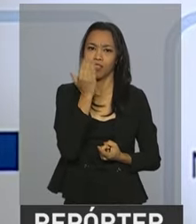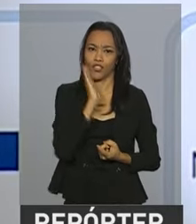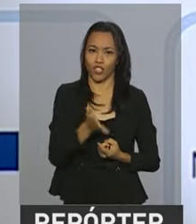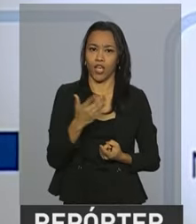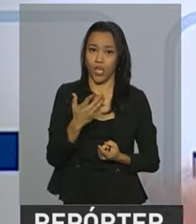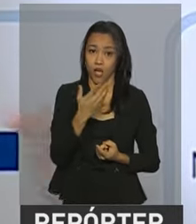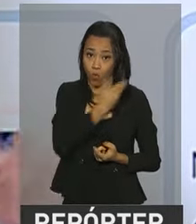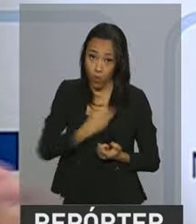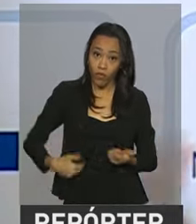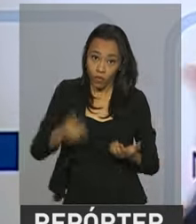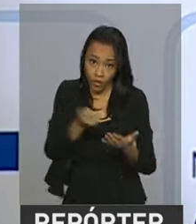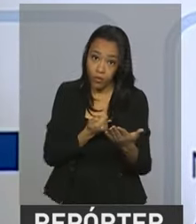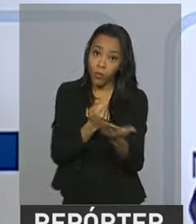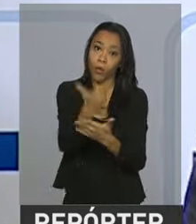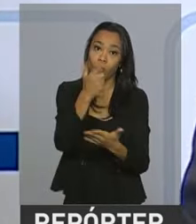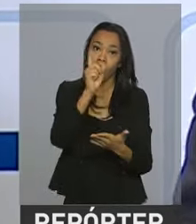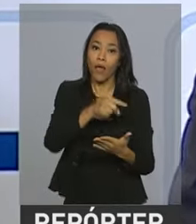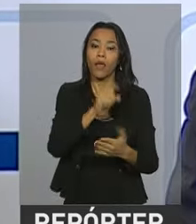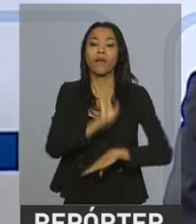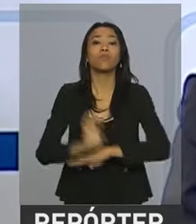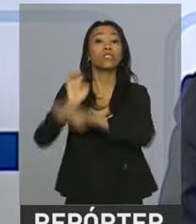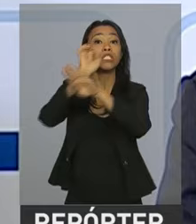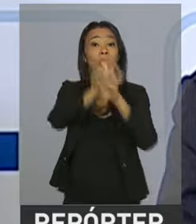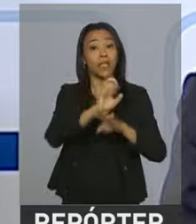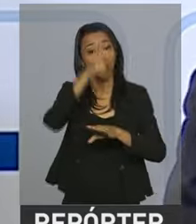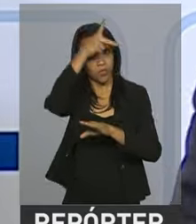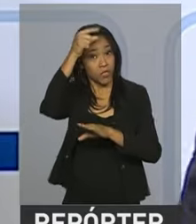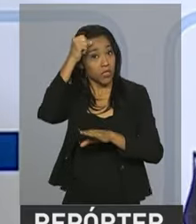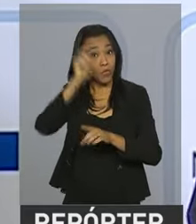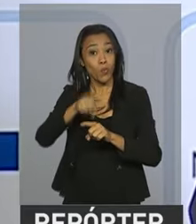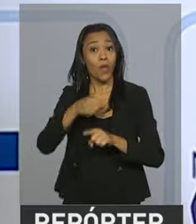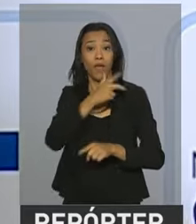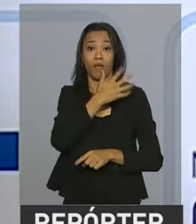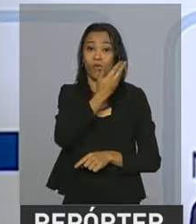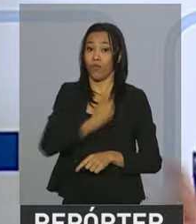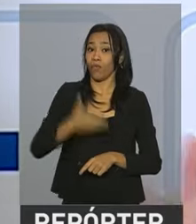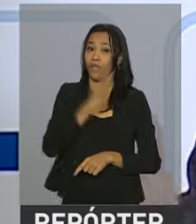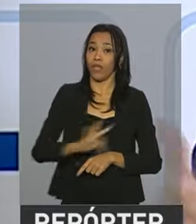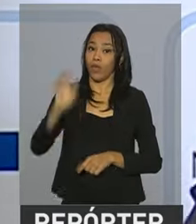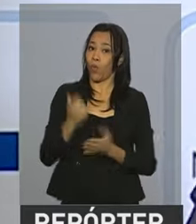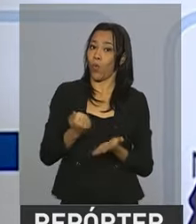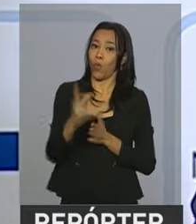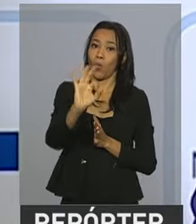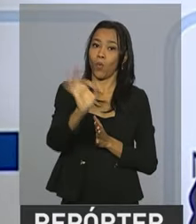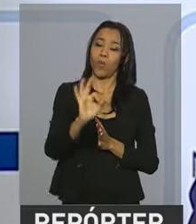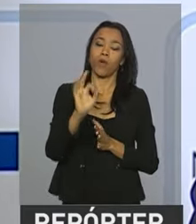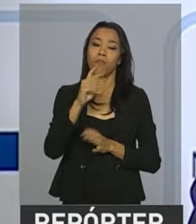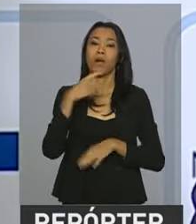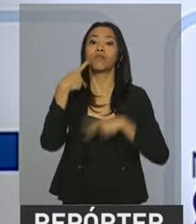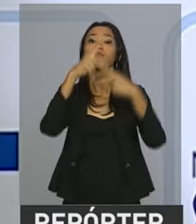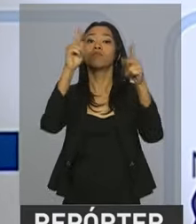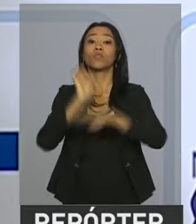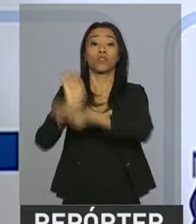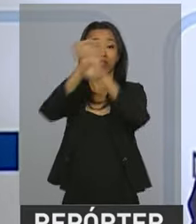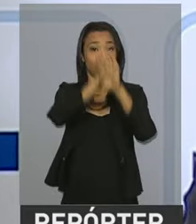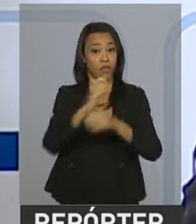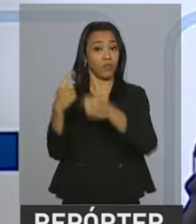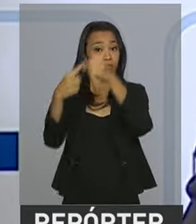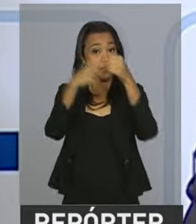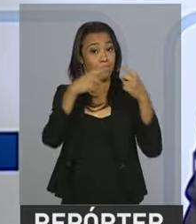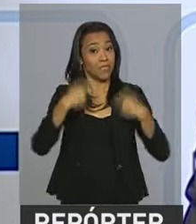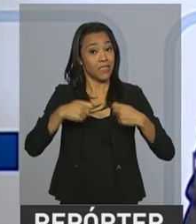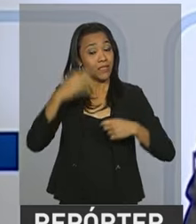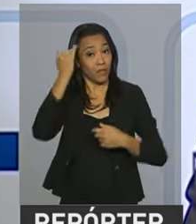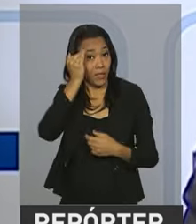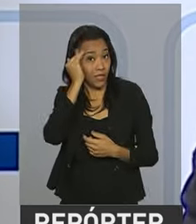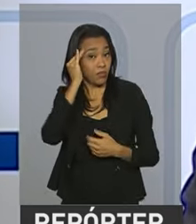patrocinamos são por estados e municípios não diretamente pela união então é preciso que haja um entendimento amplo da necessidade